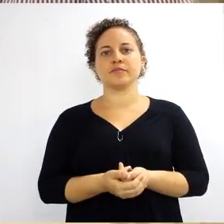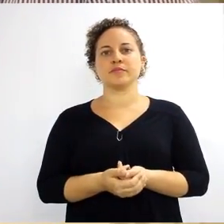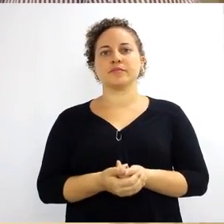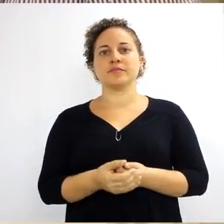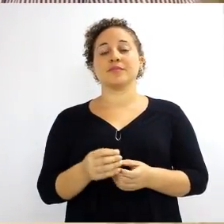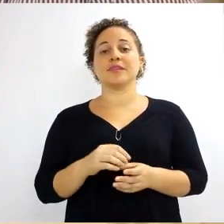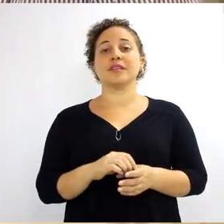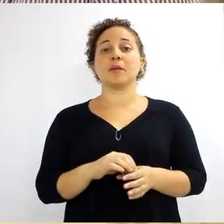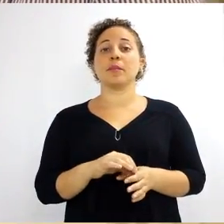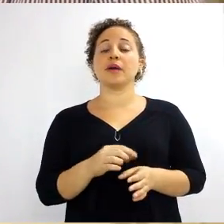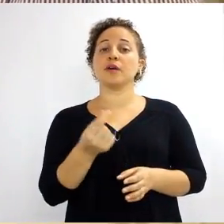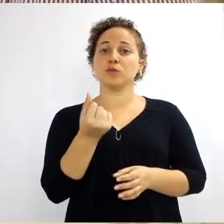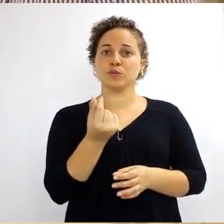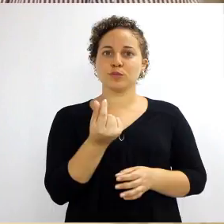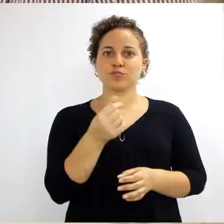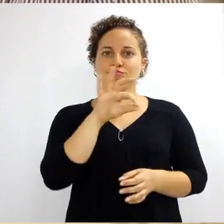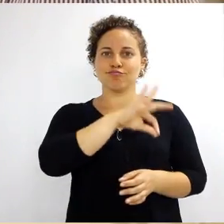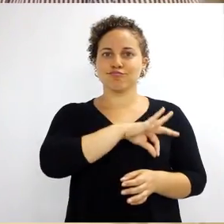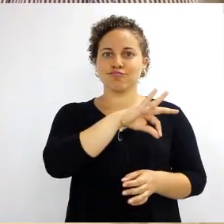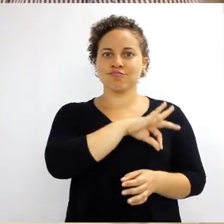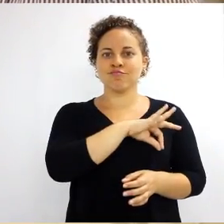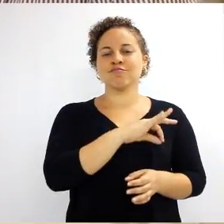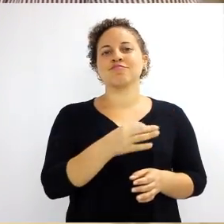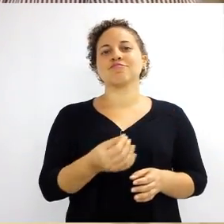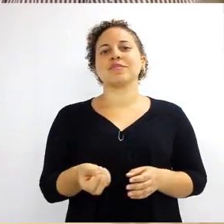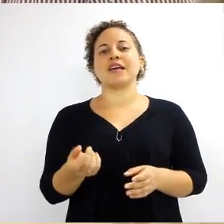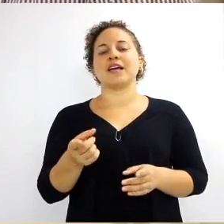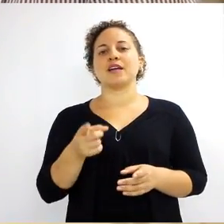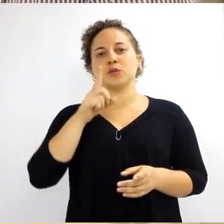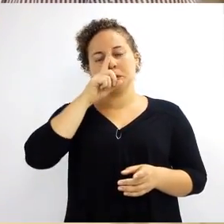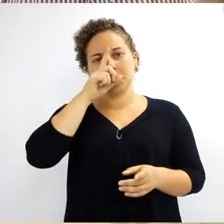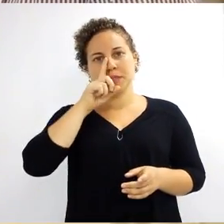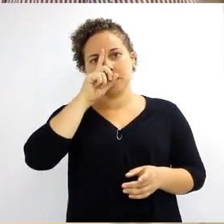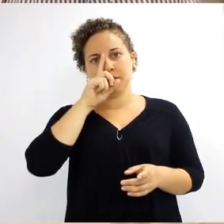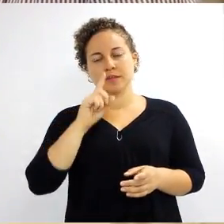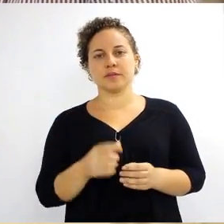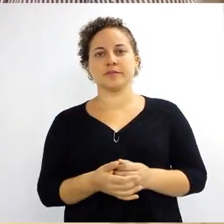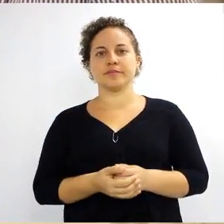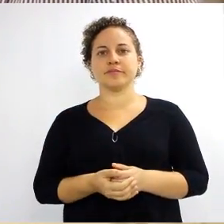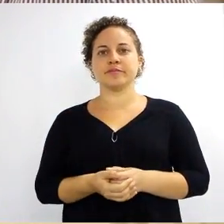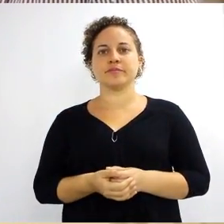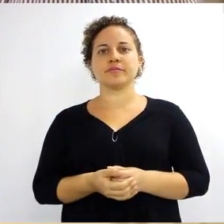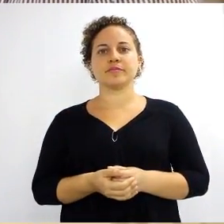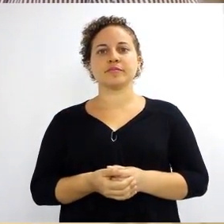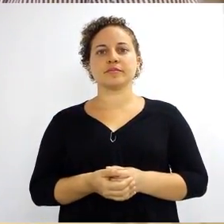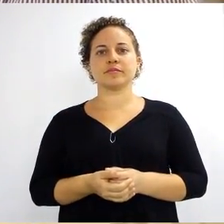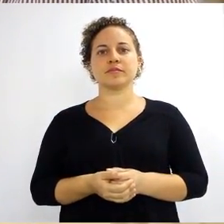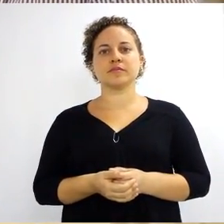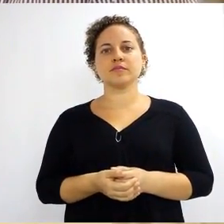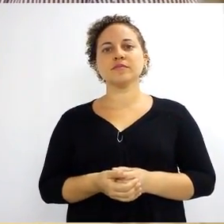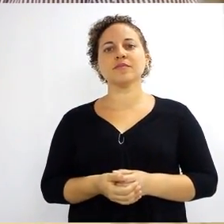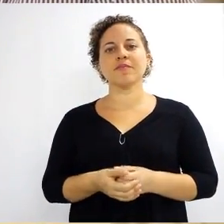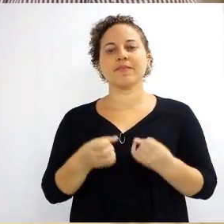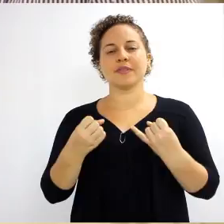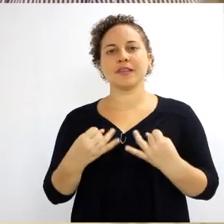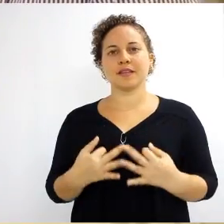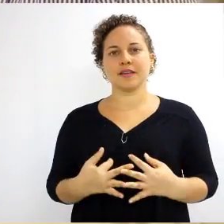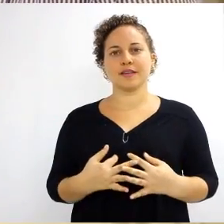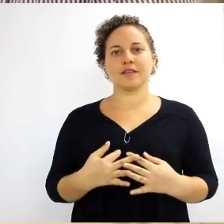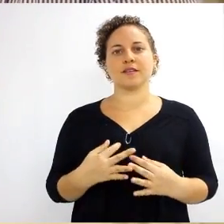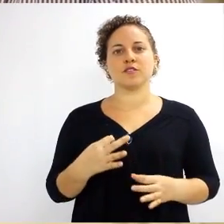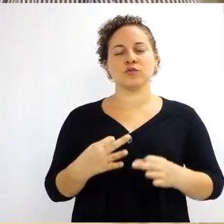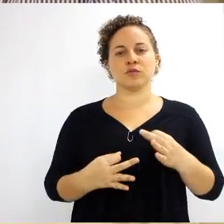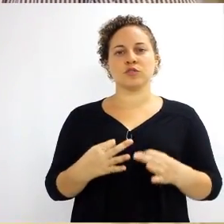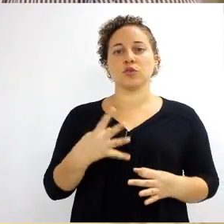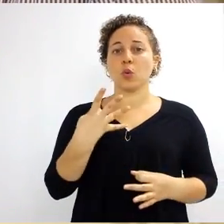adicional de risco. Então, o trabalhador portuário registrado na administração portuária, ele fará jus a um adicional de